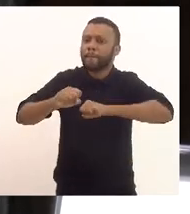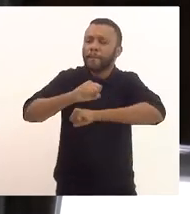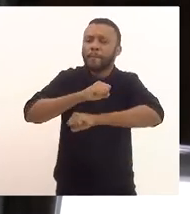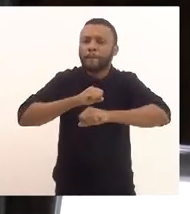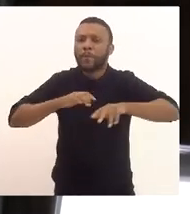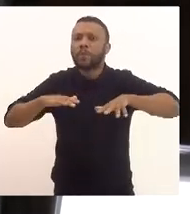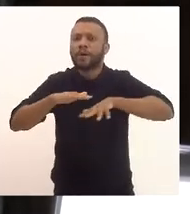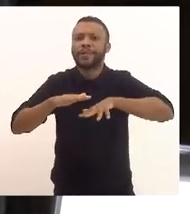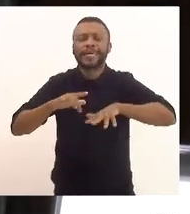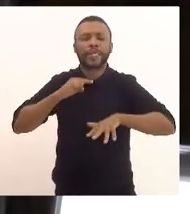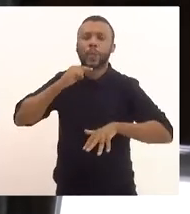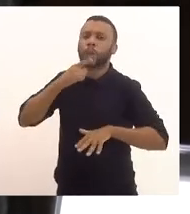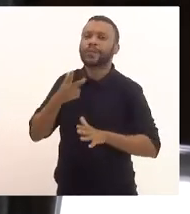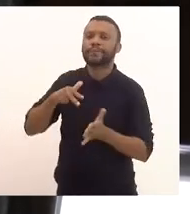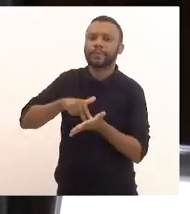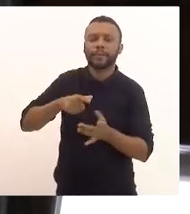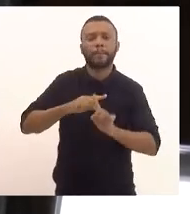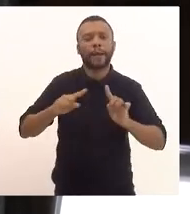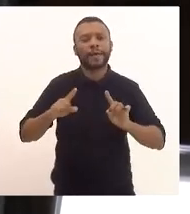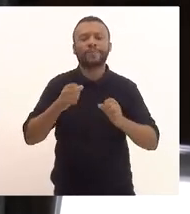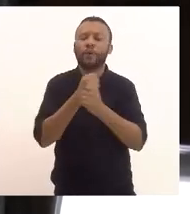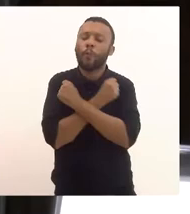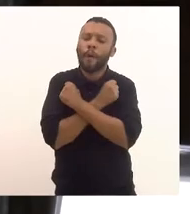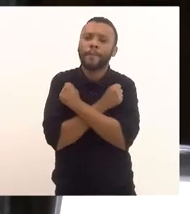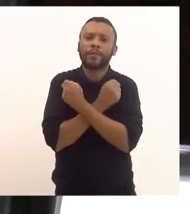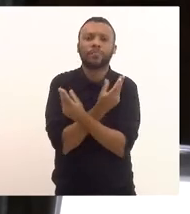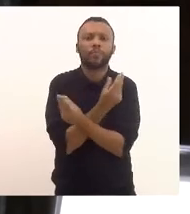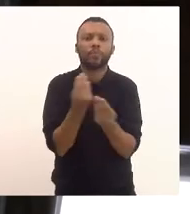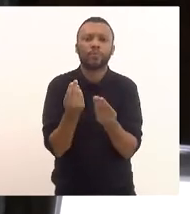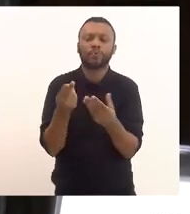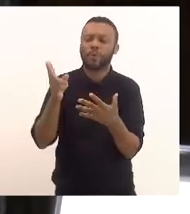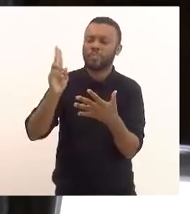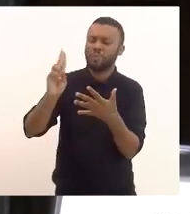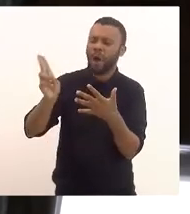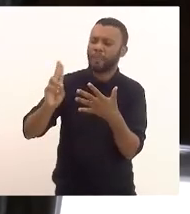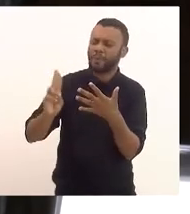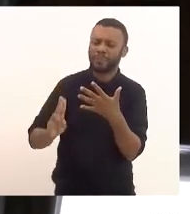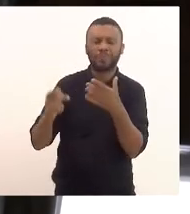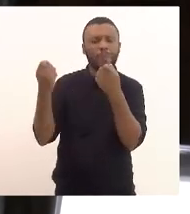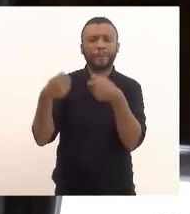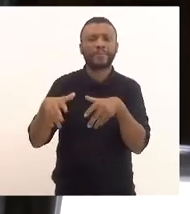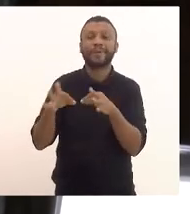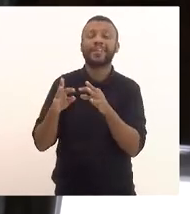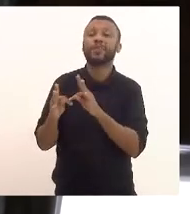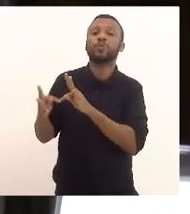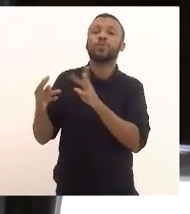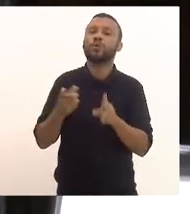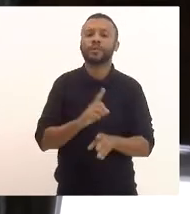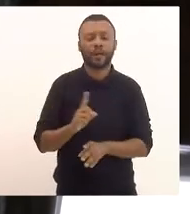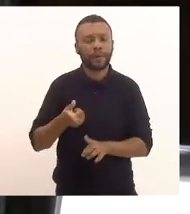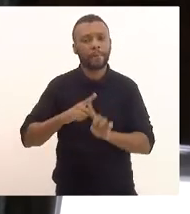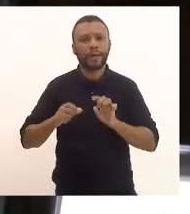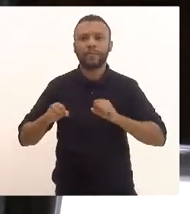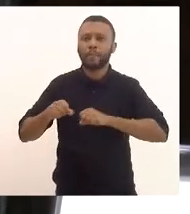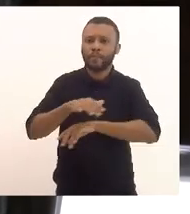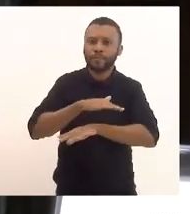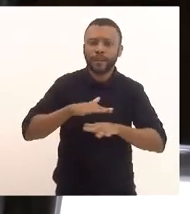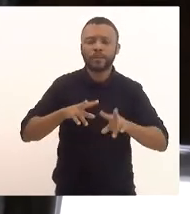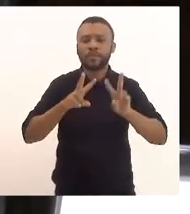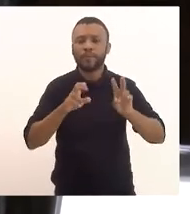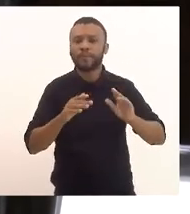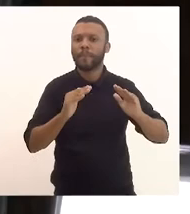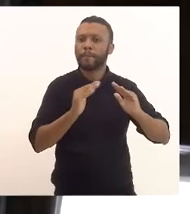puderam vir mas mandaram saudações foram muitos então não vou falar de todos mas fala que são movimentos de